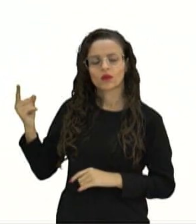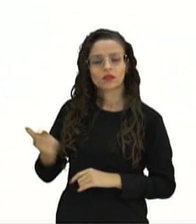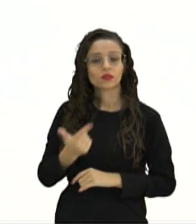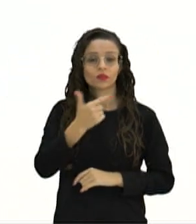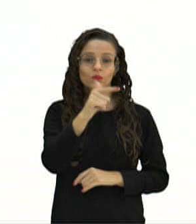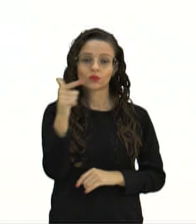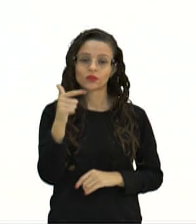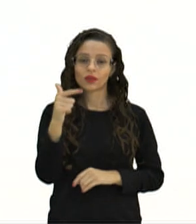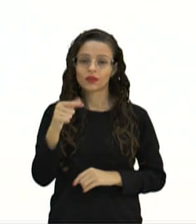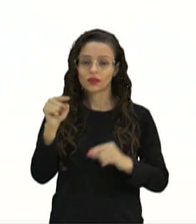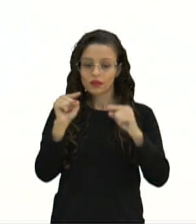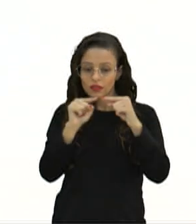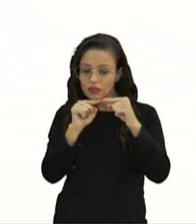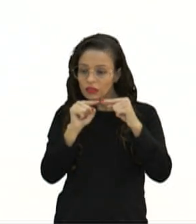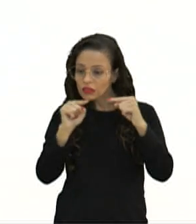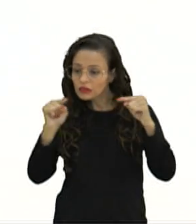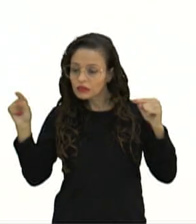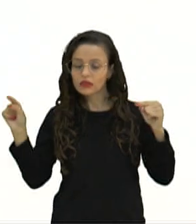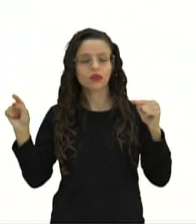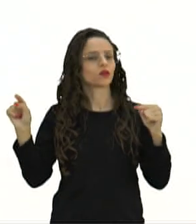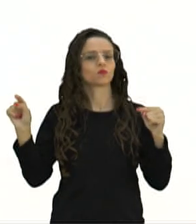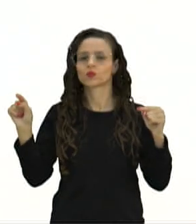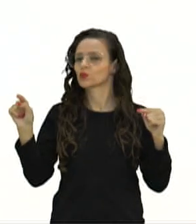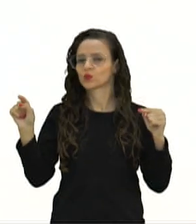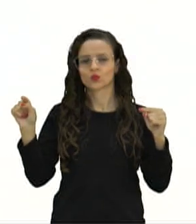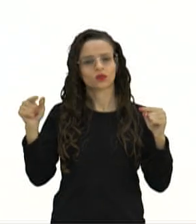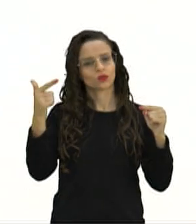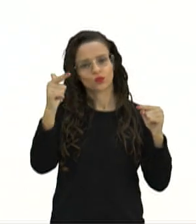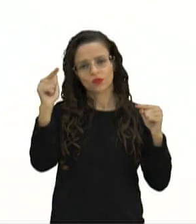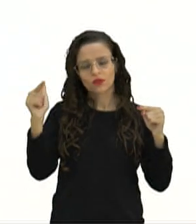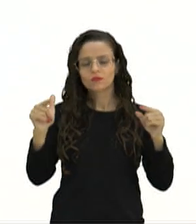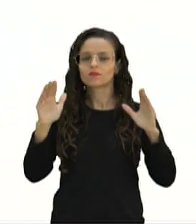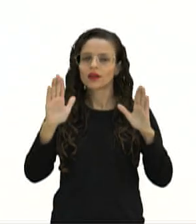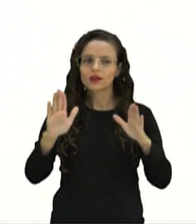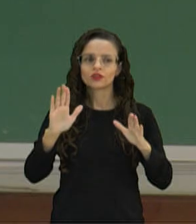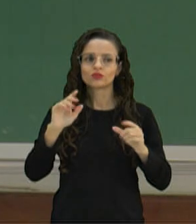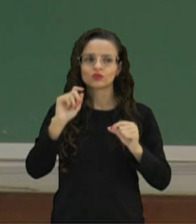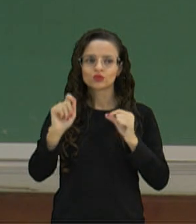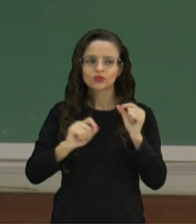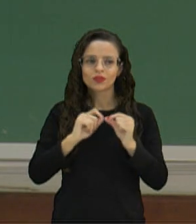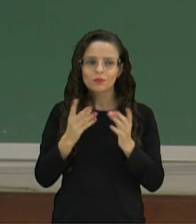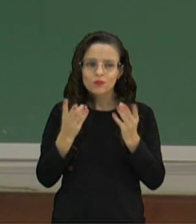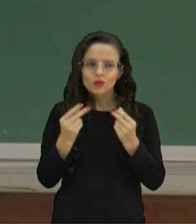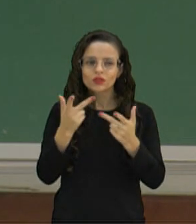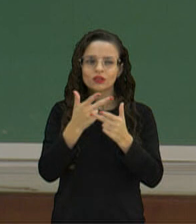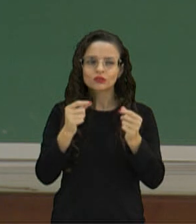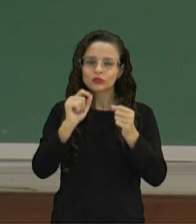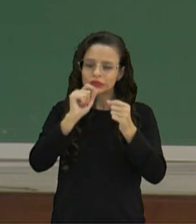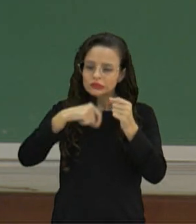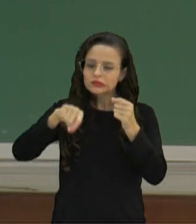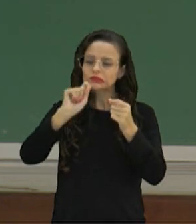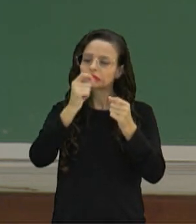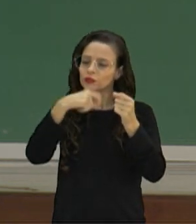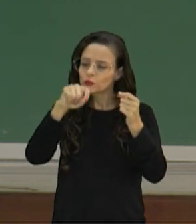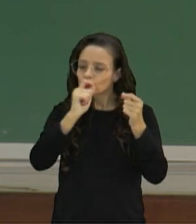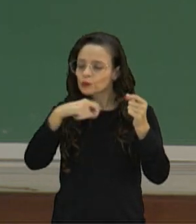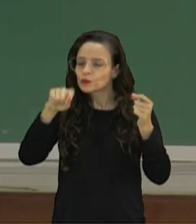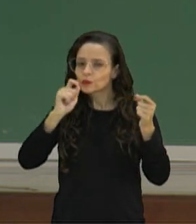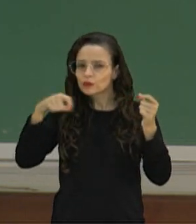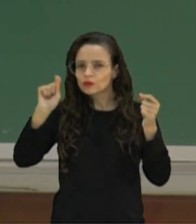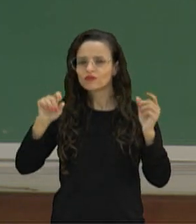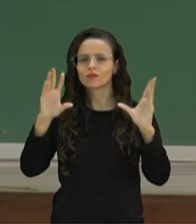existem linhas retas diretas no barroco, mas existem muitas linhas curvas,